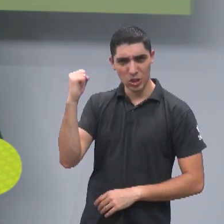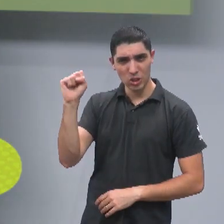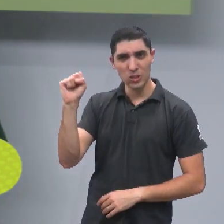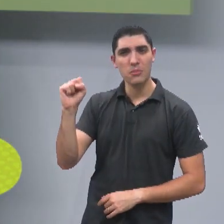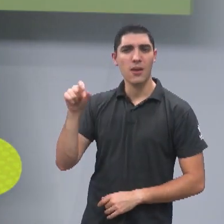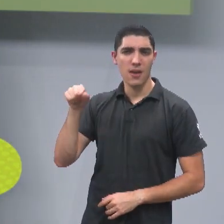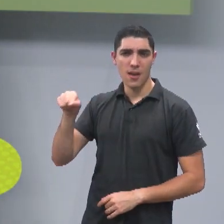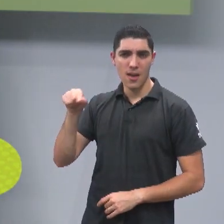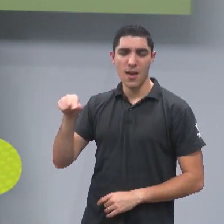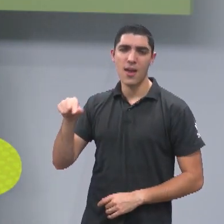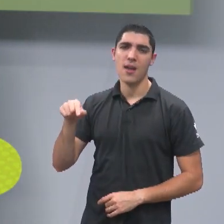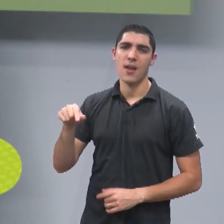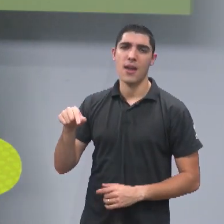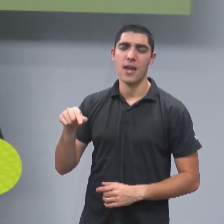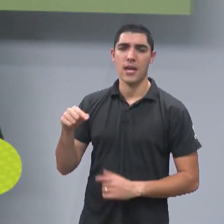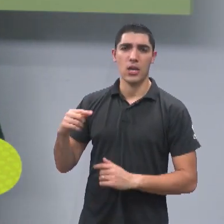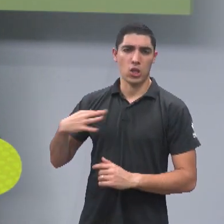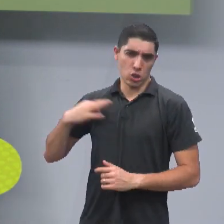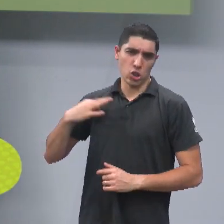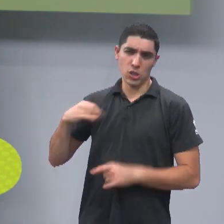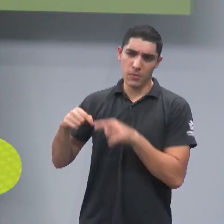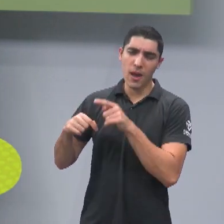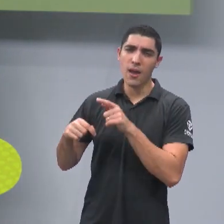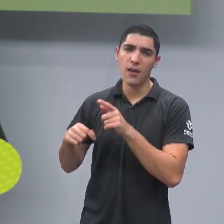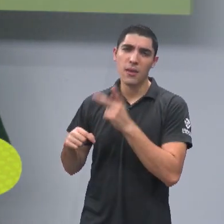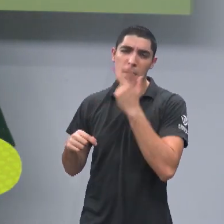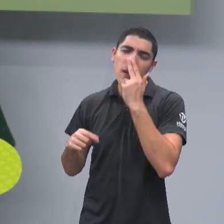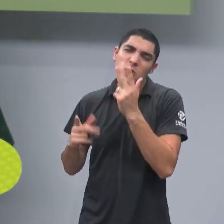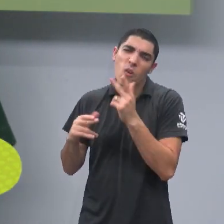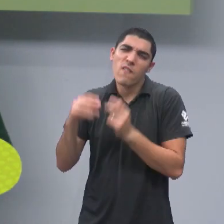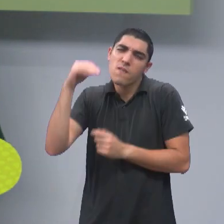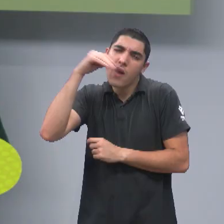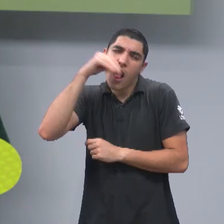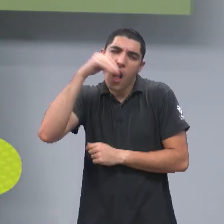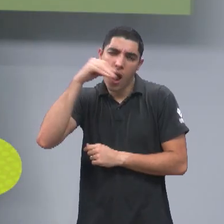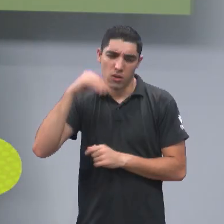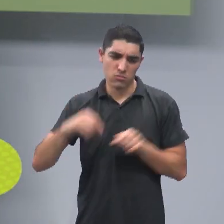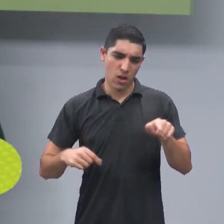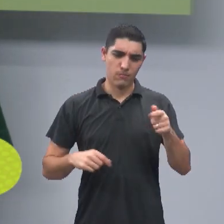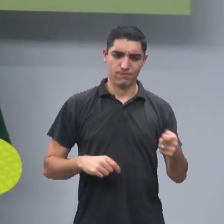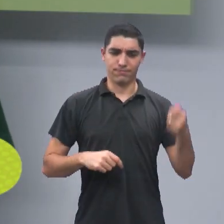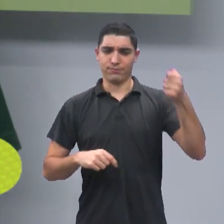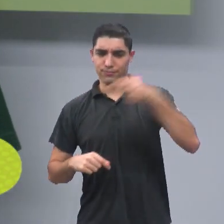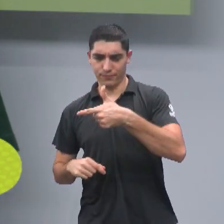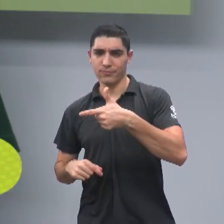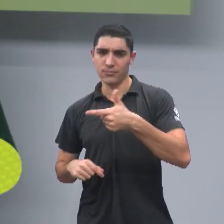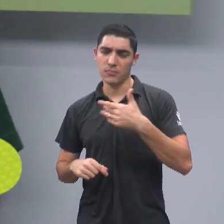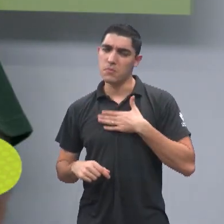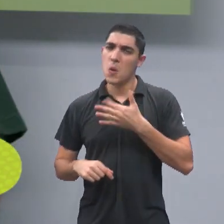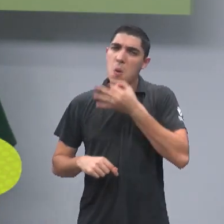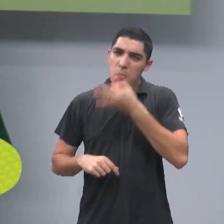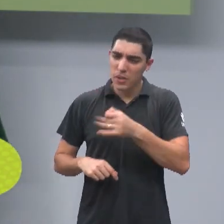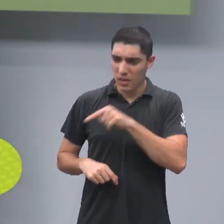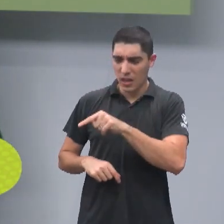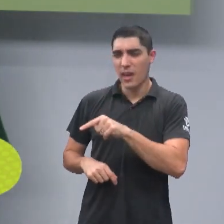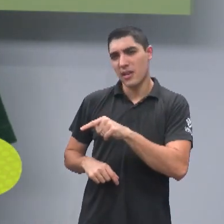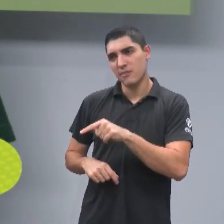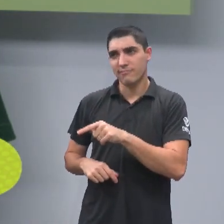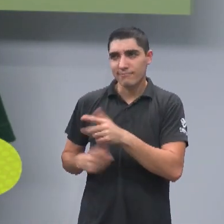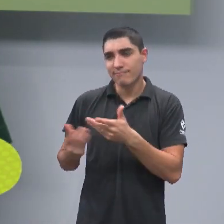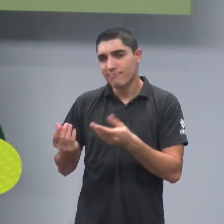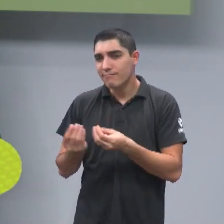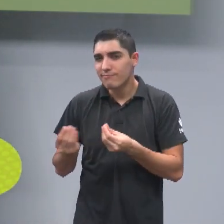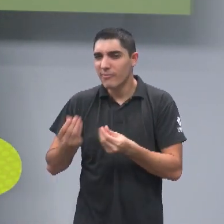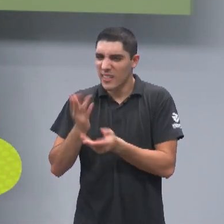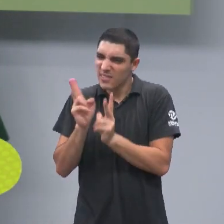feminino, o Confiança seja o fiel da balança aí, é o time que acredito que vai acabar doando pontos